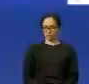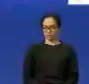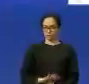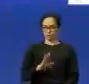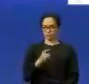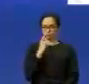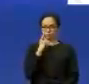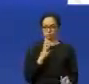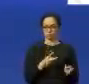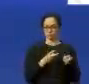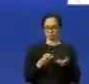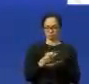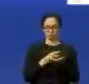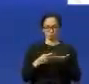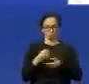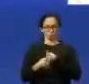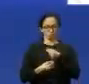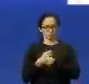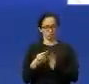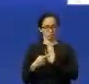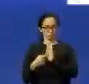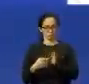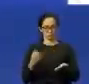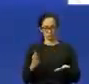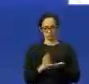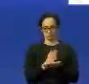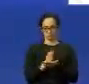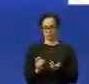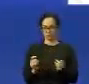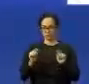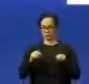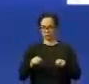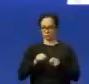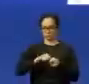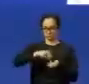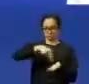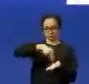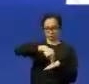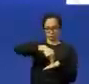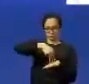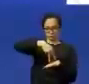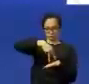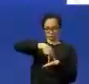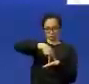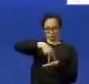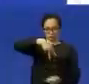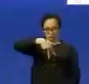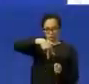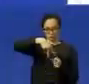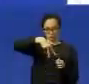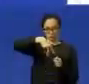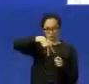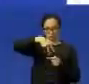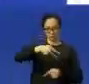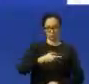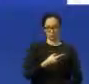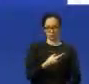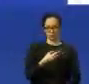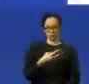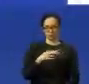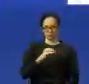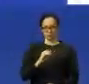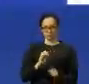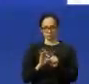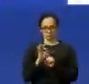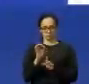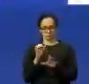para esboçar o desenho dessa tampa, ele afastou as hastes do compasso de forma que o ângulo entre elas ficasse de 120 graus, né?